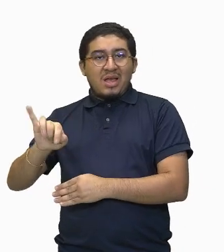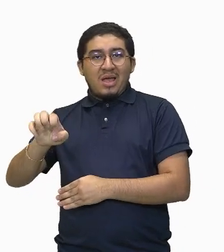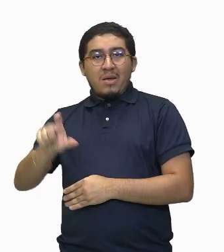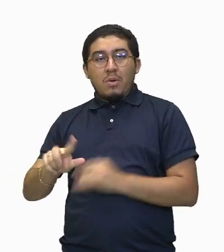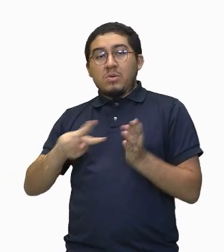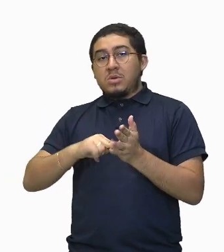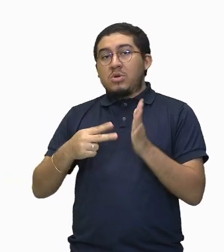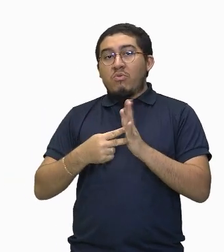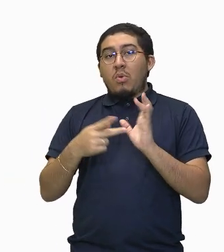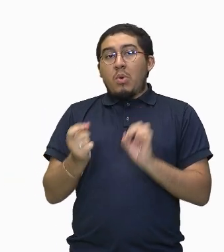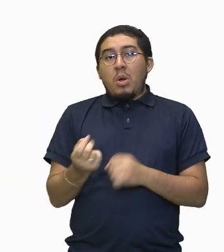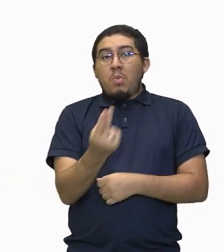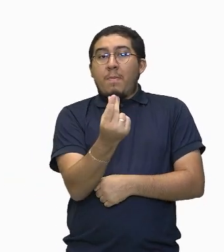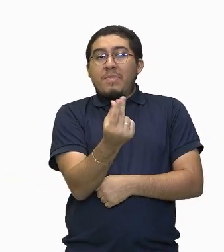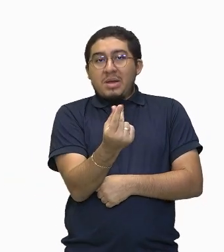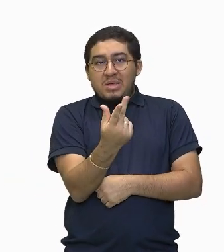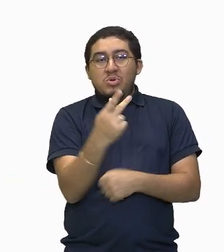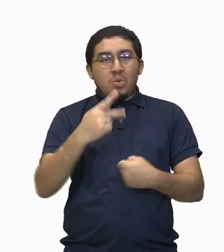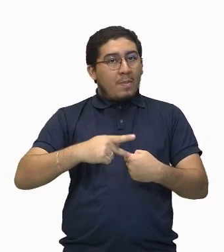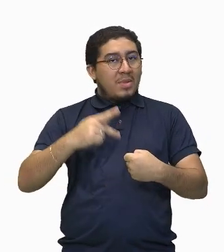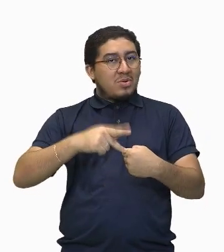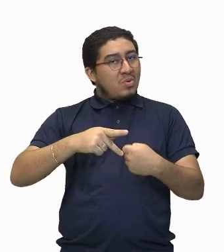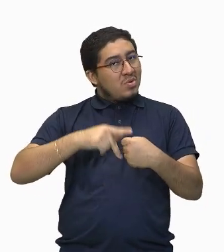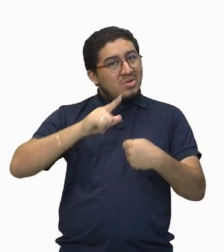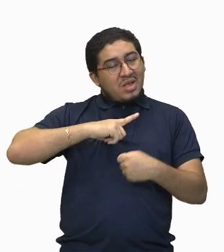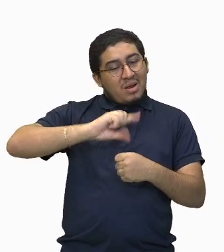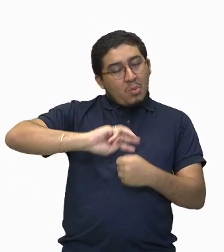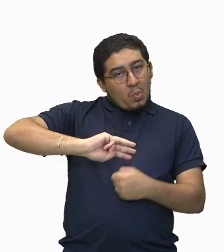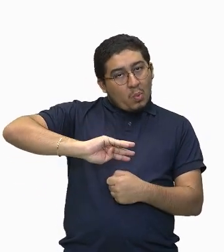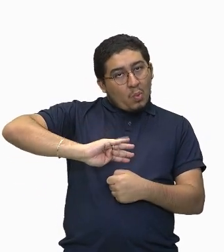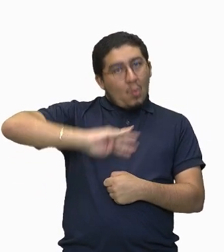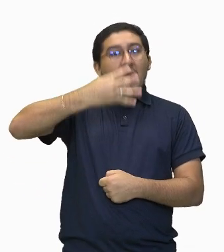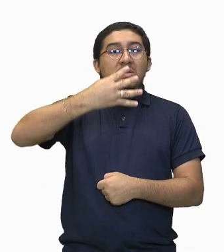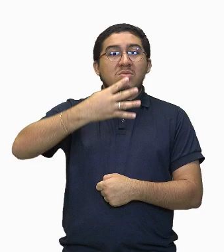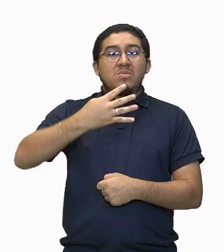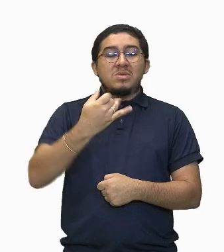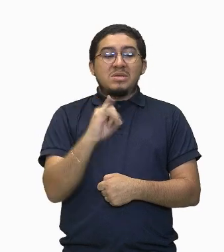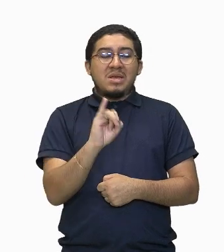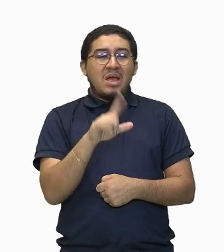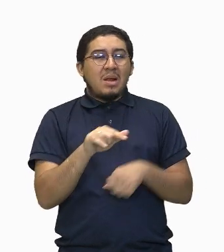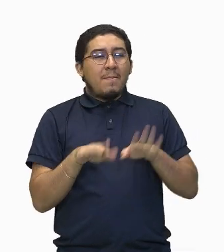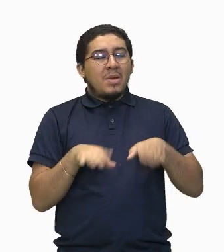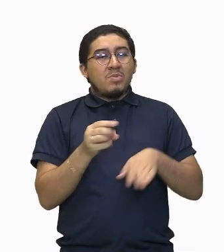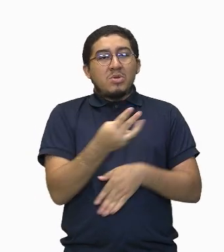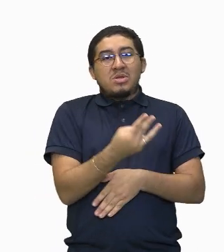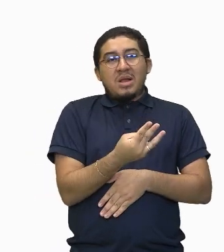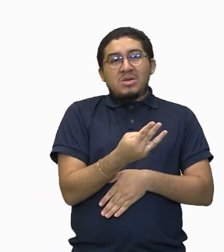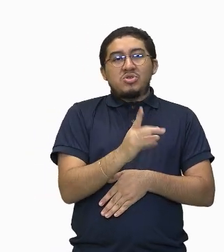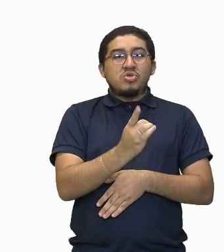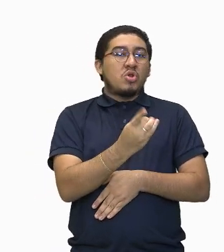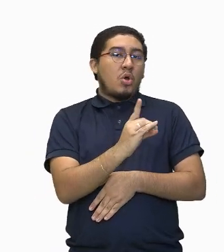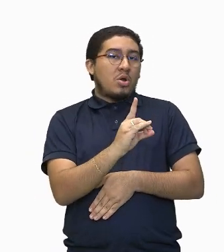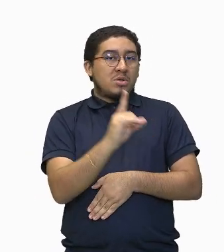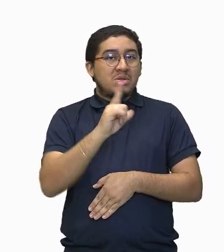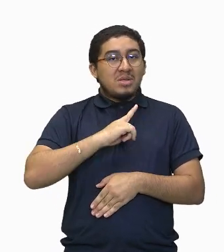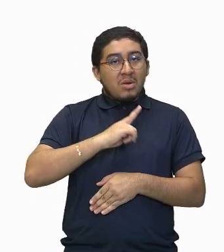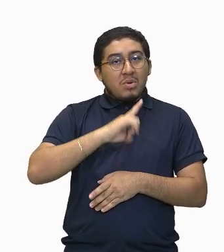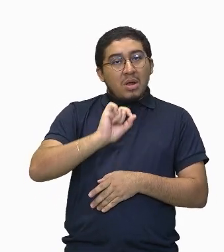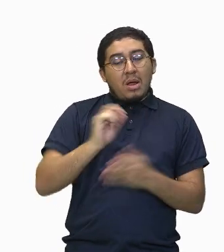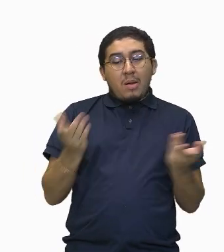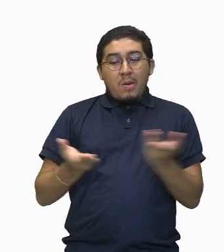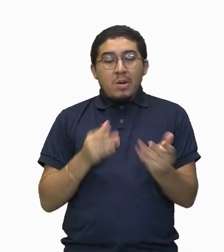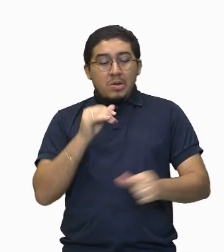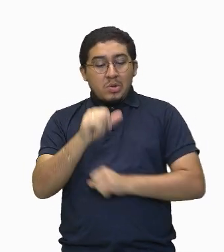preço do barril ele quadruplique. Então, naquela época, ele custava cerca de $3, passa, então, portanto, a